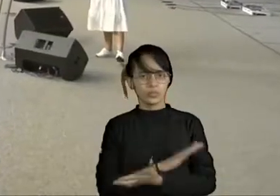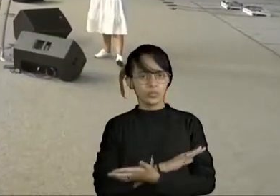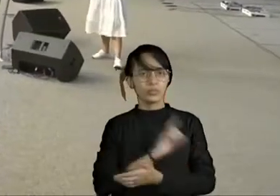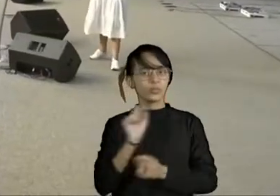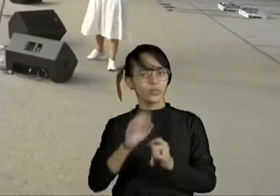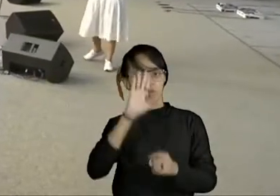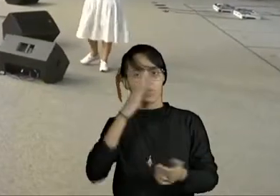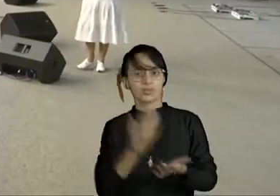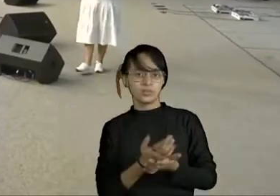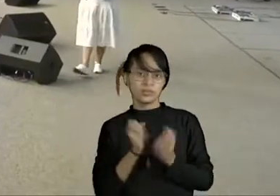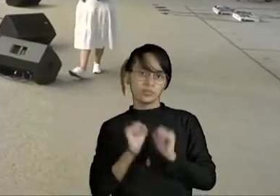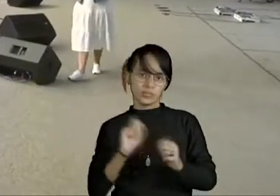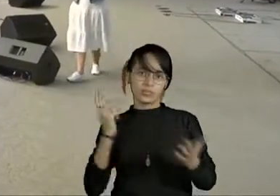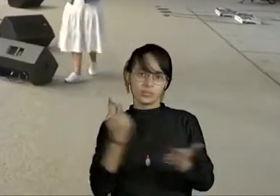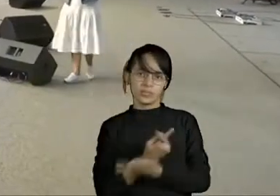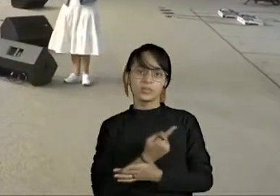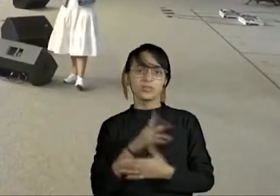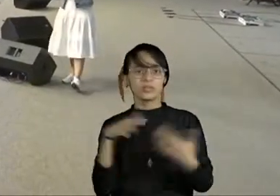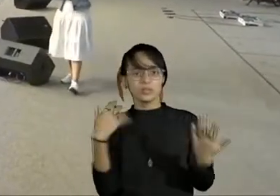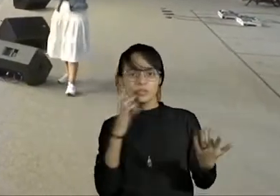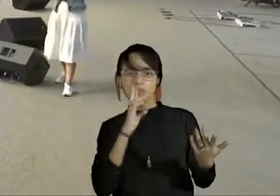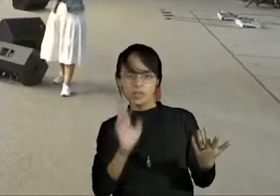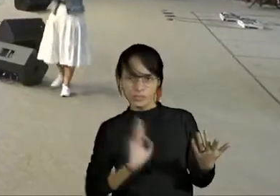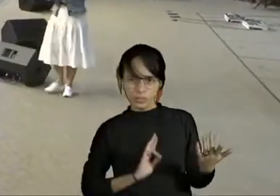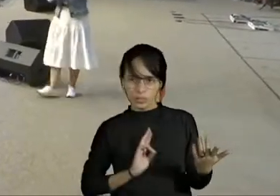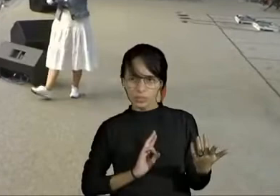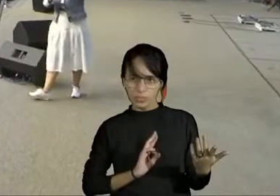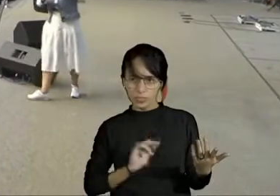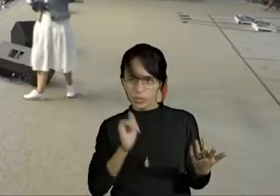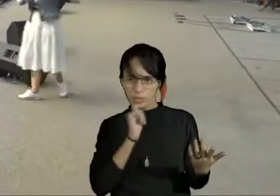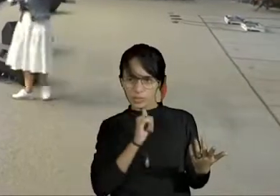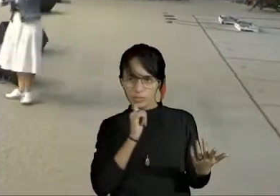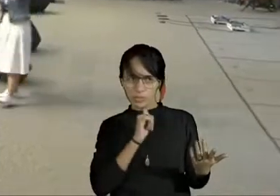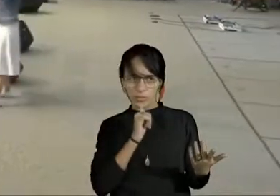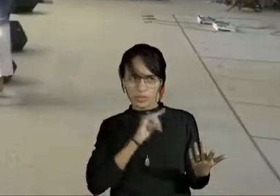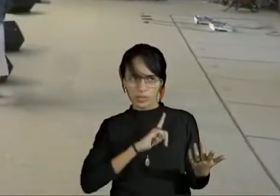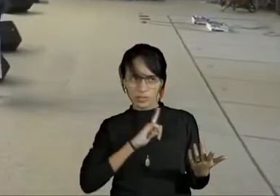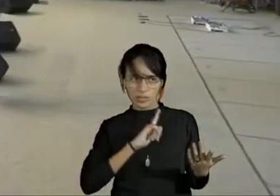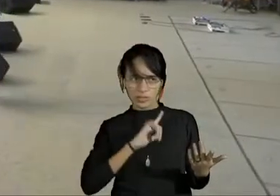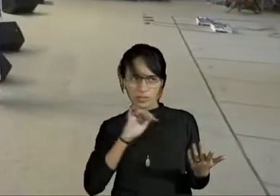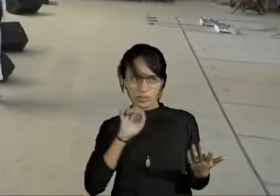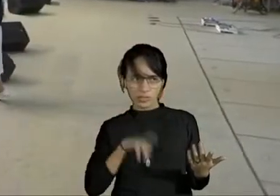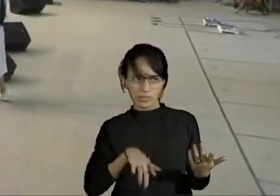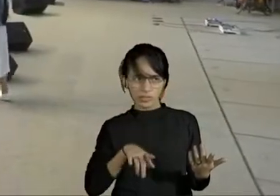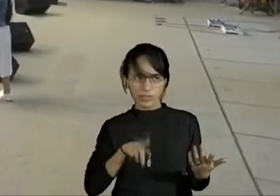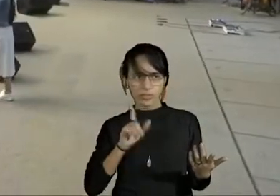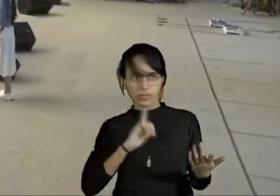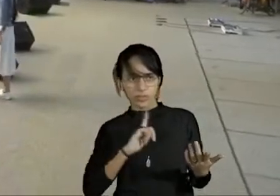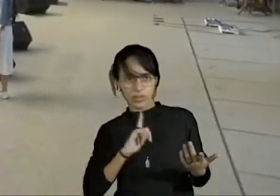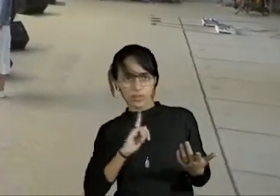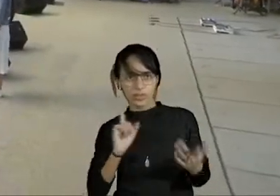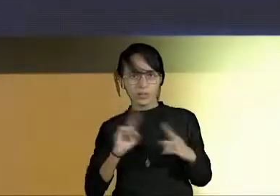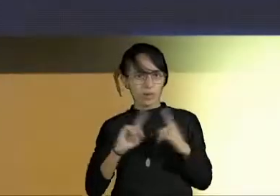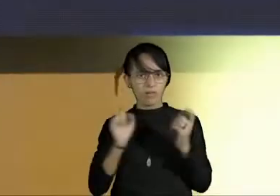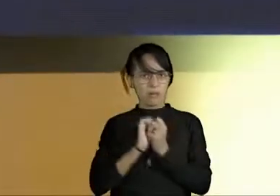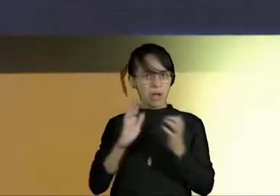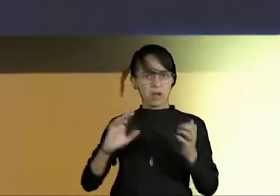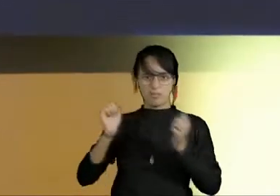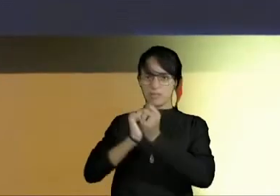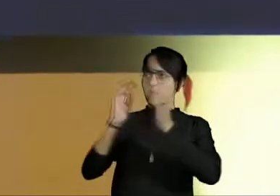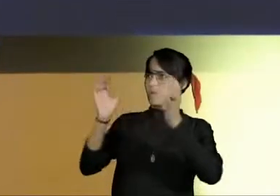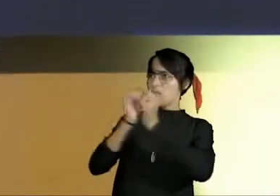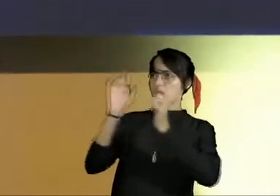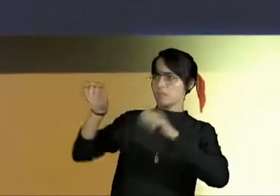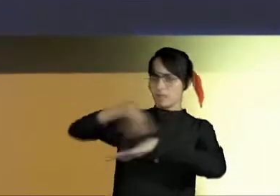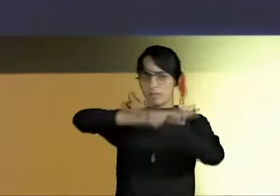ela acredita que ainda pode acontecer. Então responda para mim, essa mulher tem fé ou não tem? Tem fé ou não tem? Mas não está pulando, não está dando glória a Deus, não